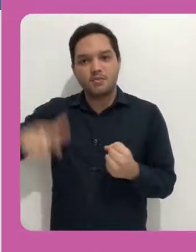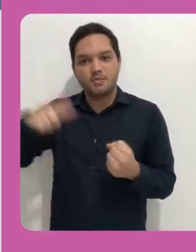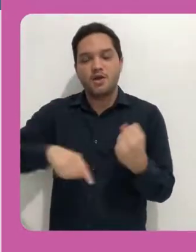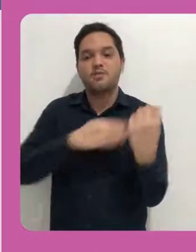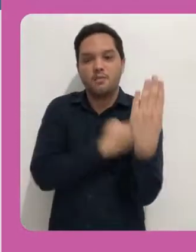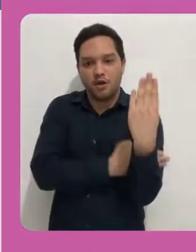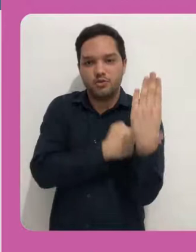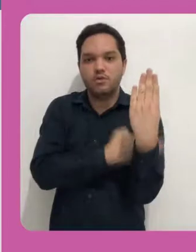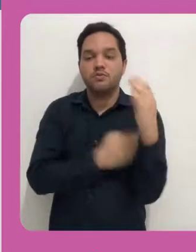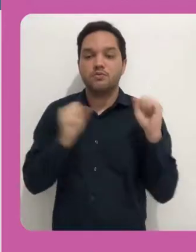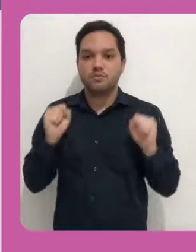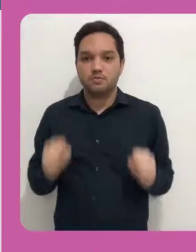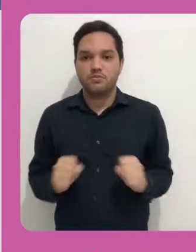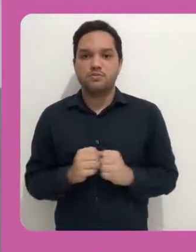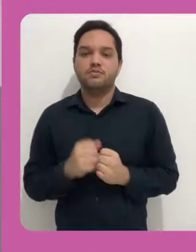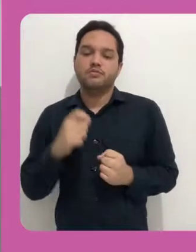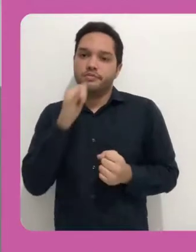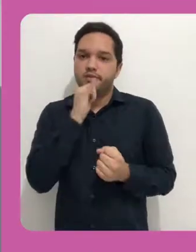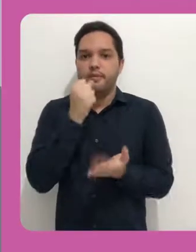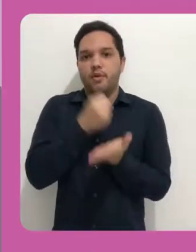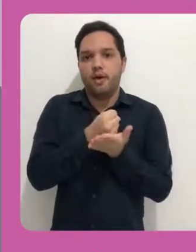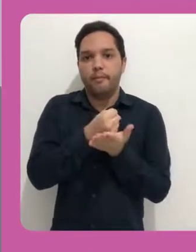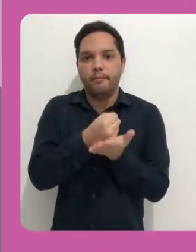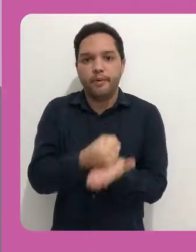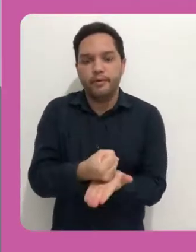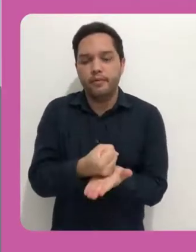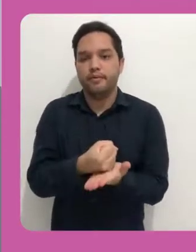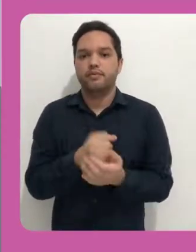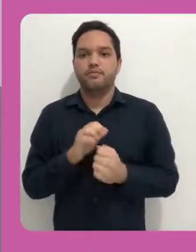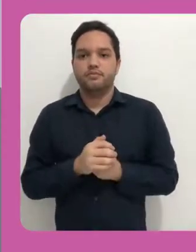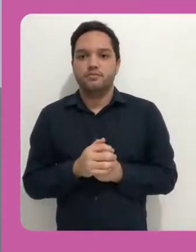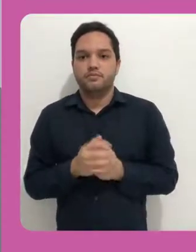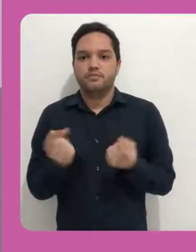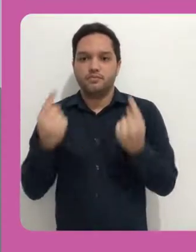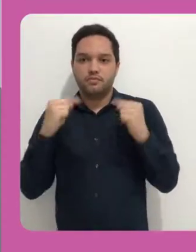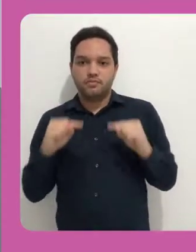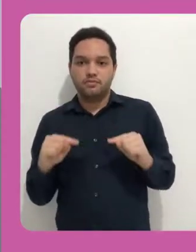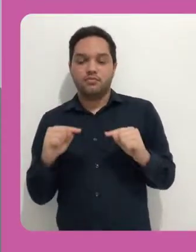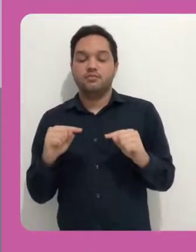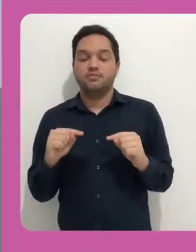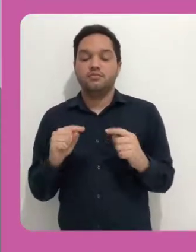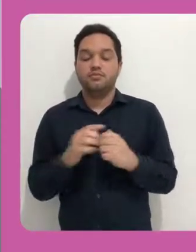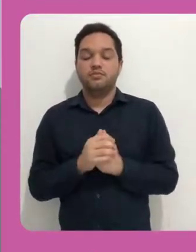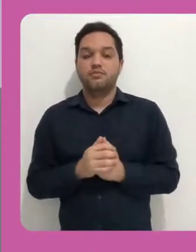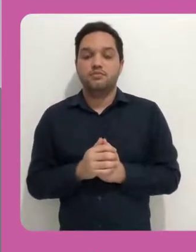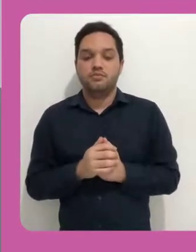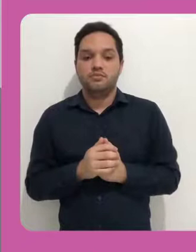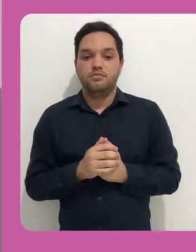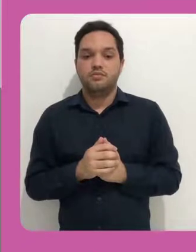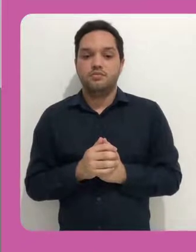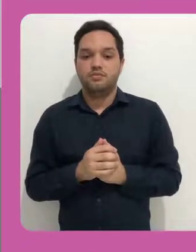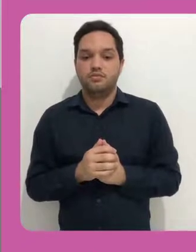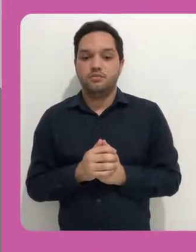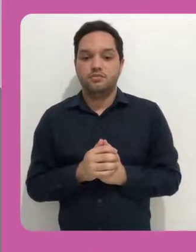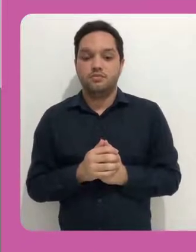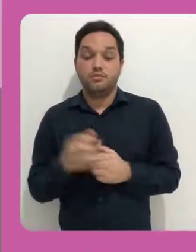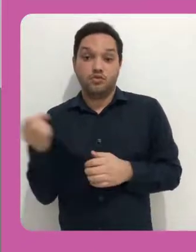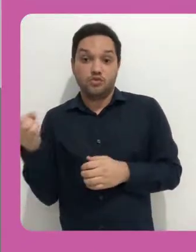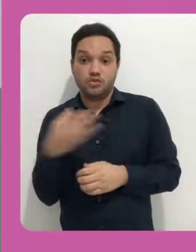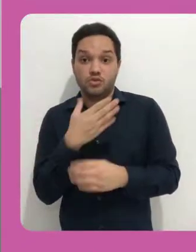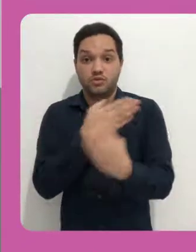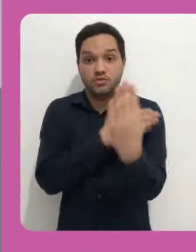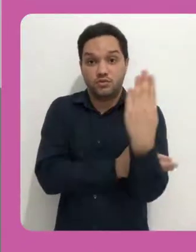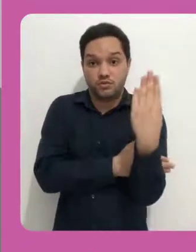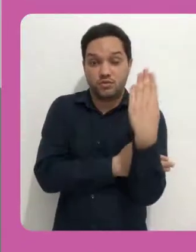cria um diretório, ó, uma nova pasta, clicando sobre ele, eu posso voltar e